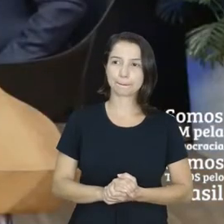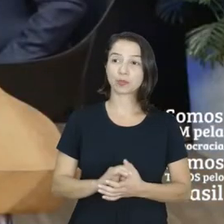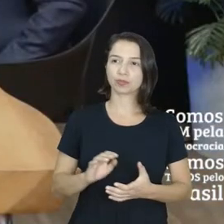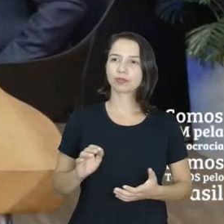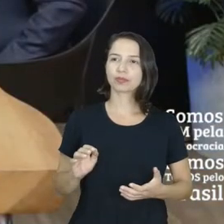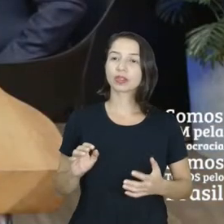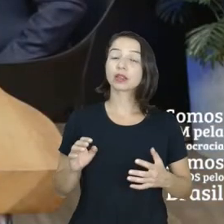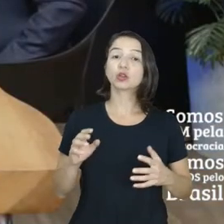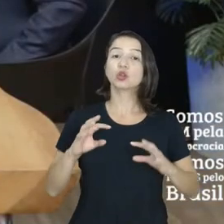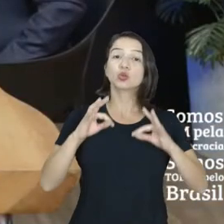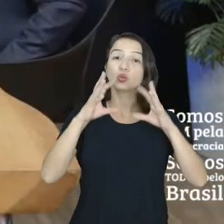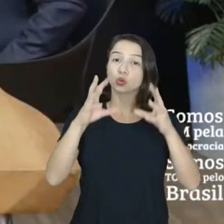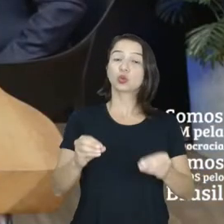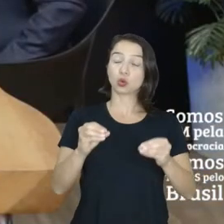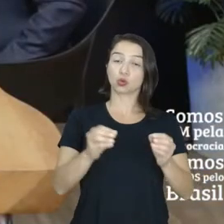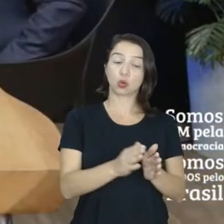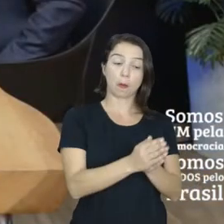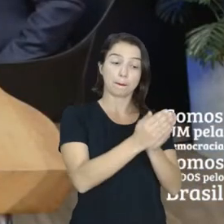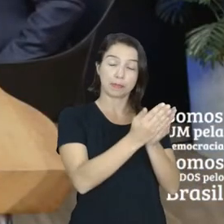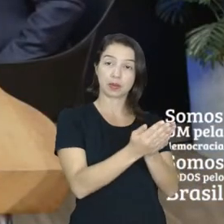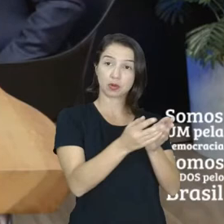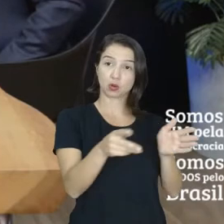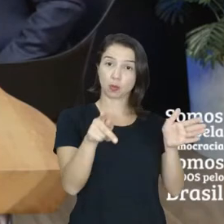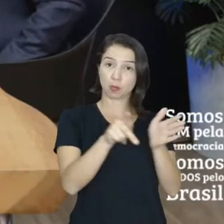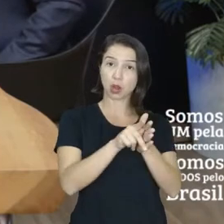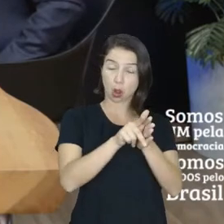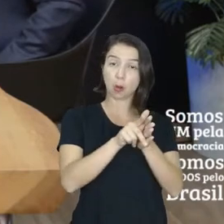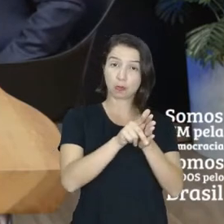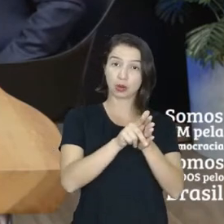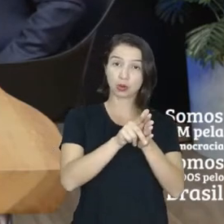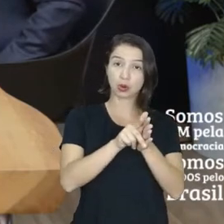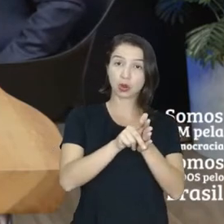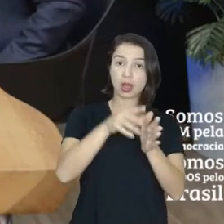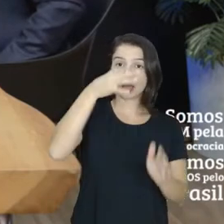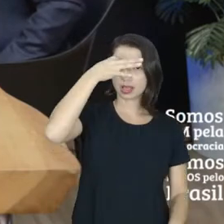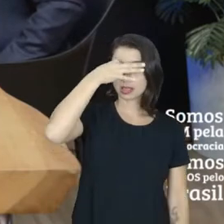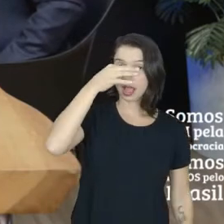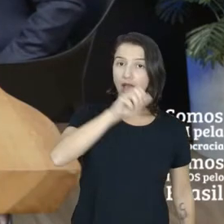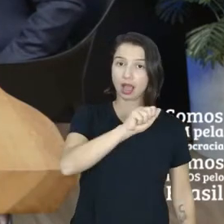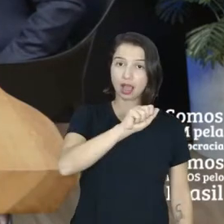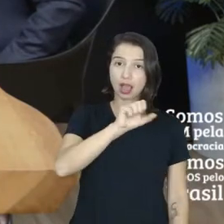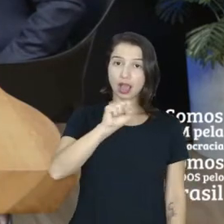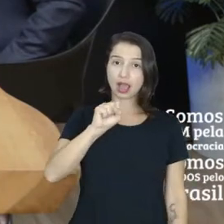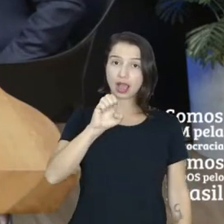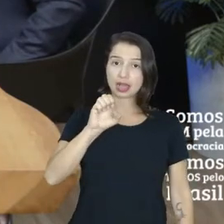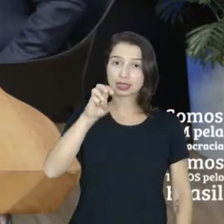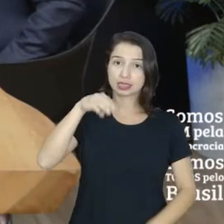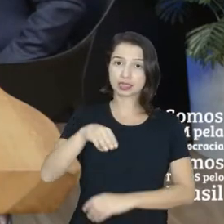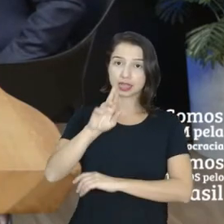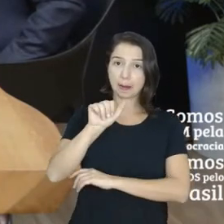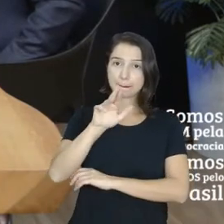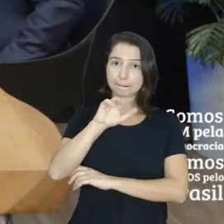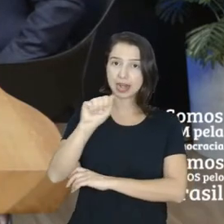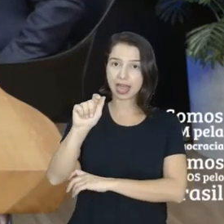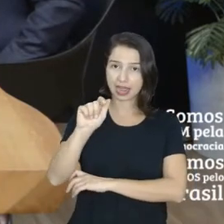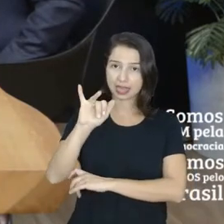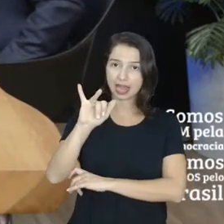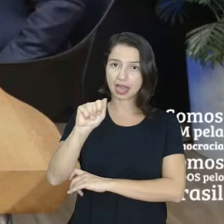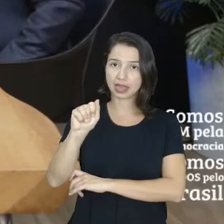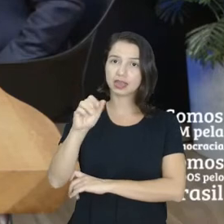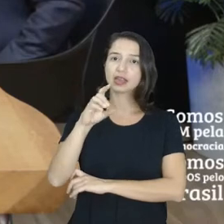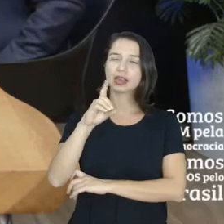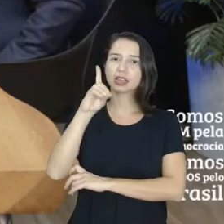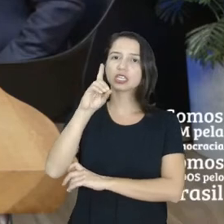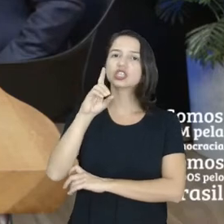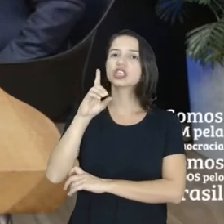Instituto Bíblico da Assembleia de Deus. Pastor Colenda, e meu pai dizia que foi uma das pessoas mais maravilhosas que ele